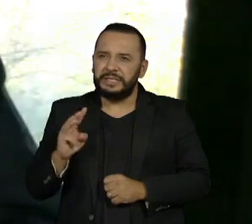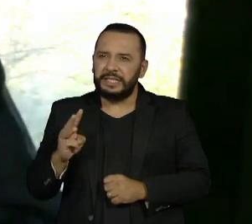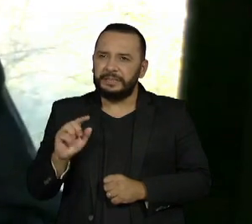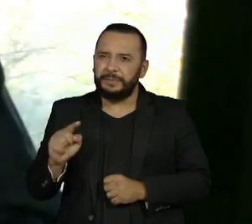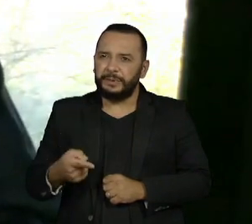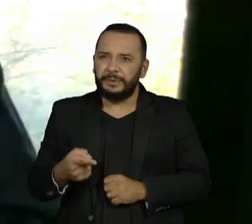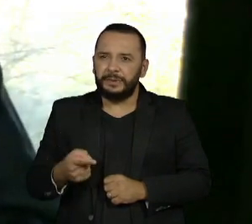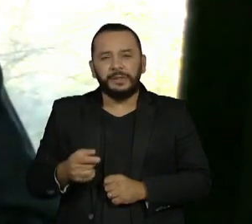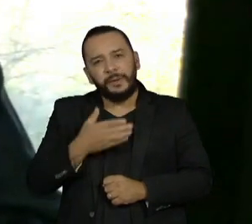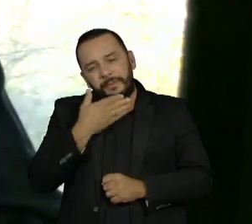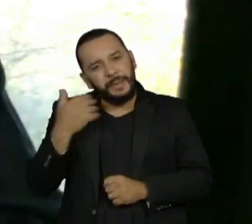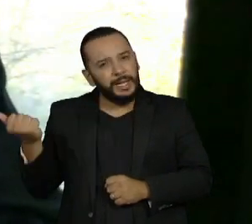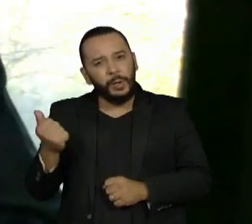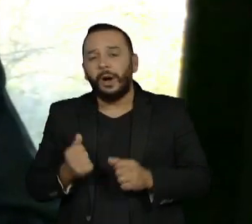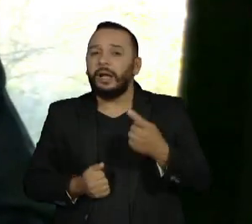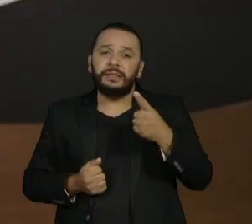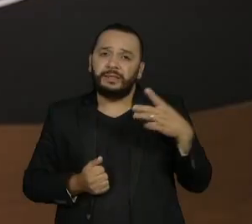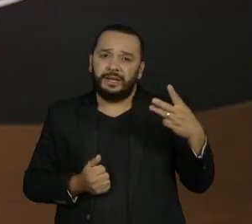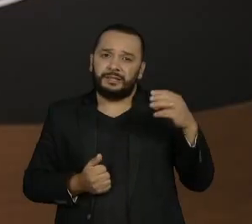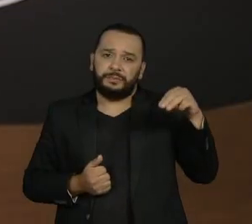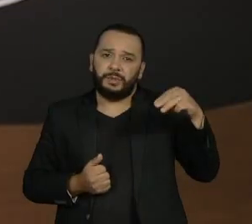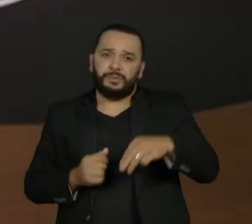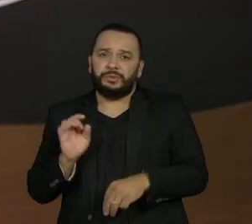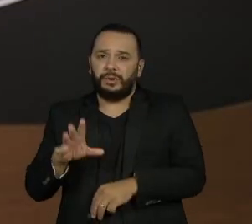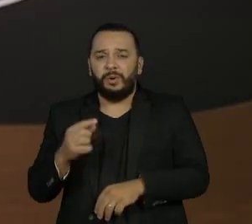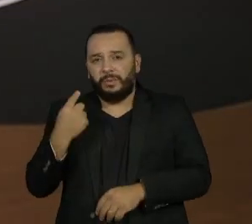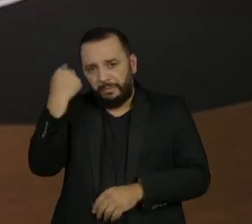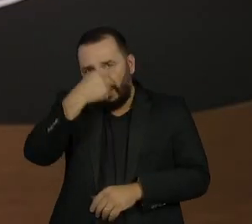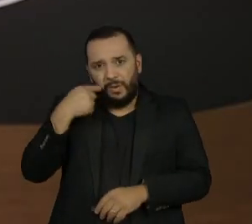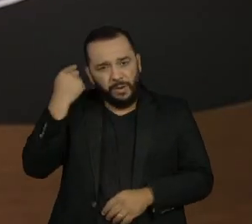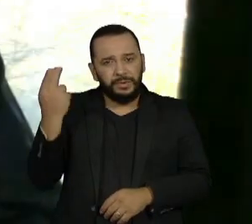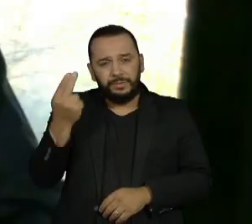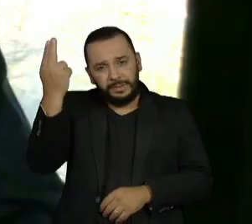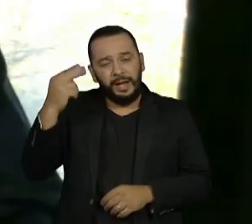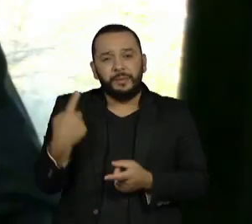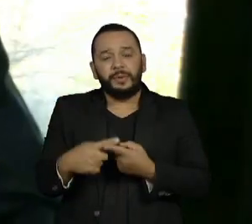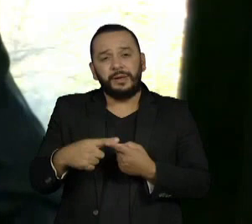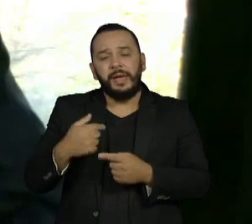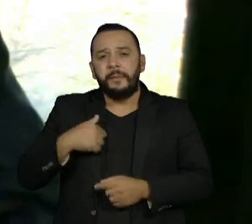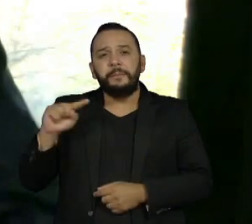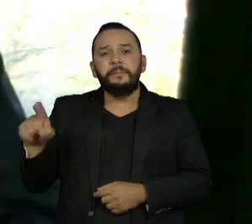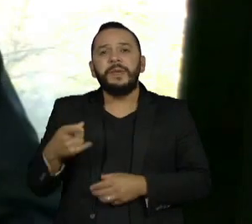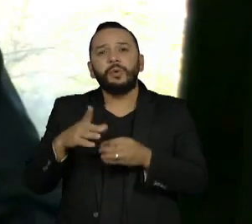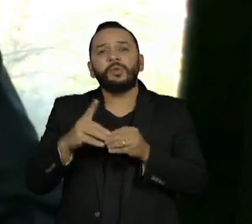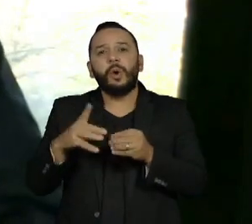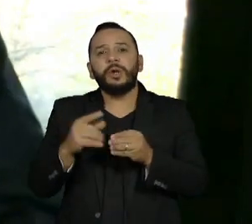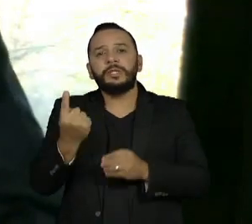chamado 13 minutos. Porque é $1.000 um minuto. Na época,